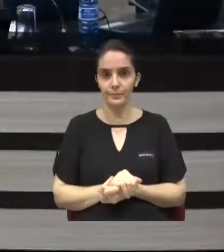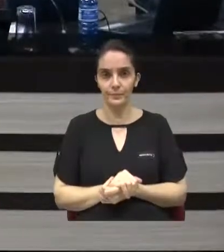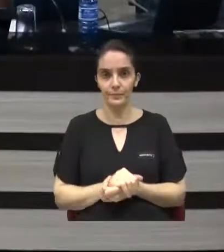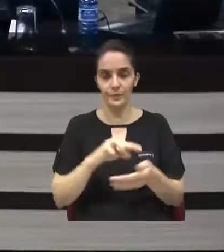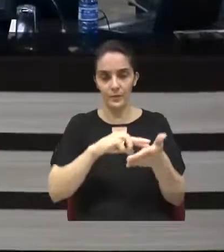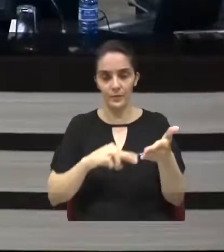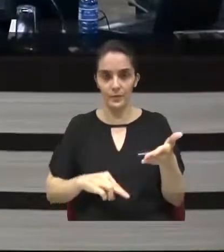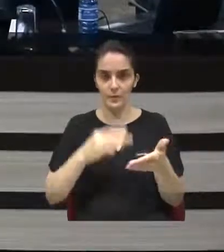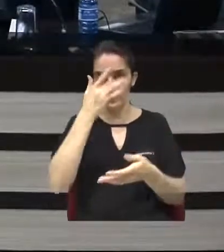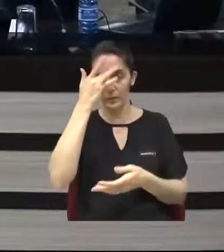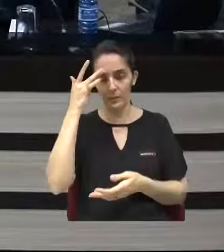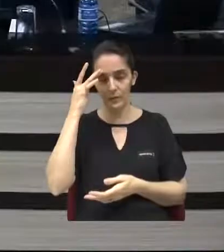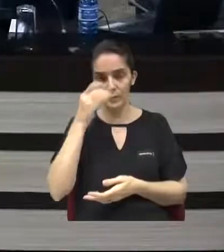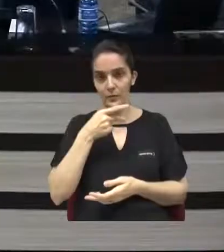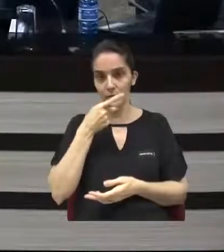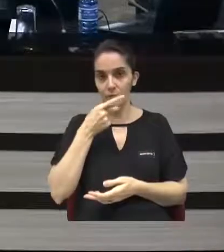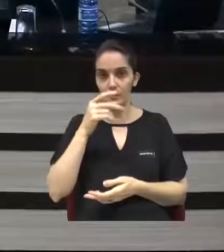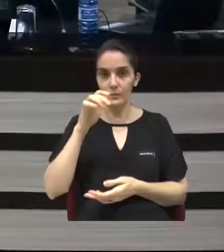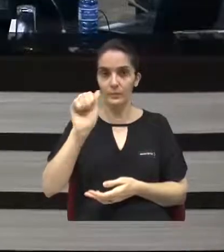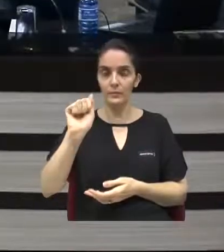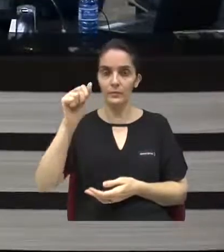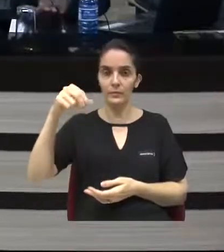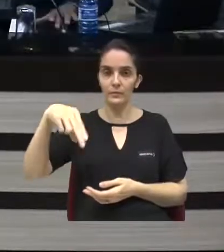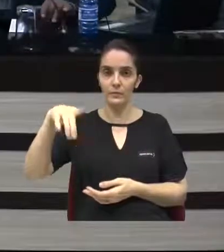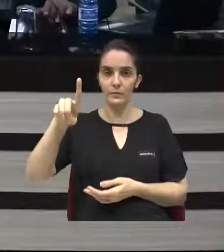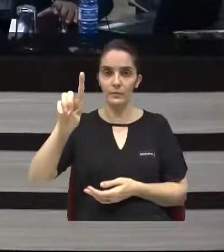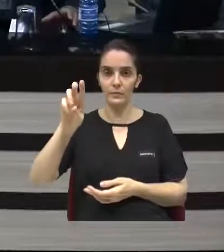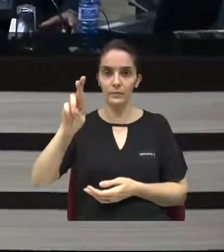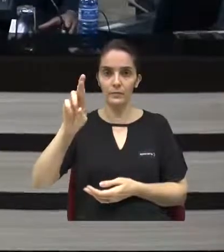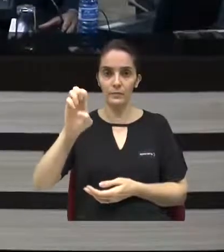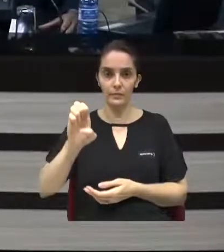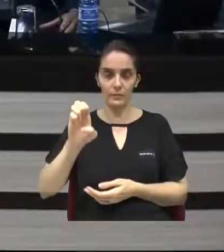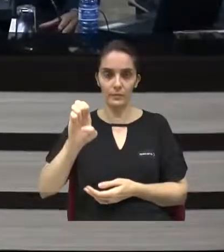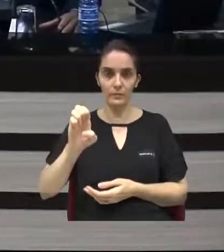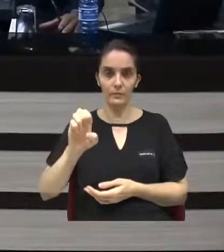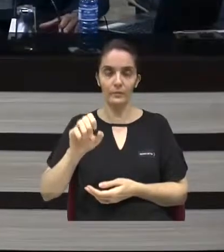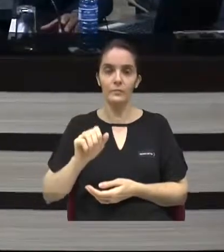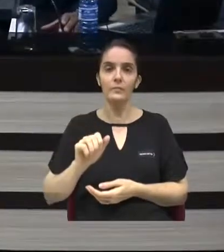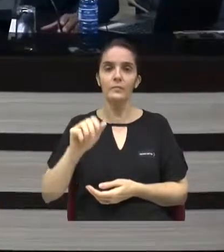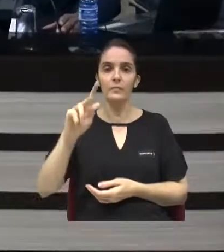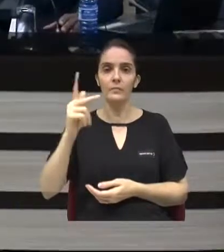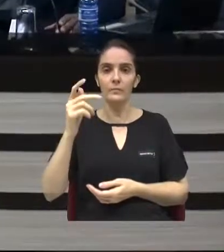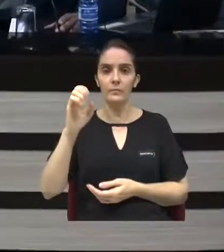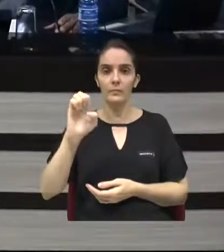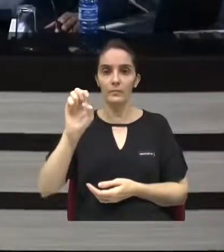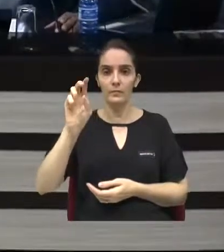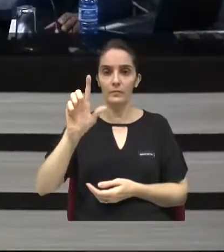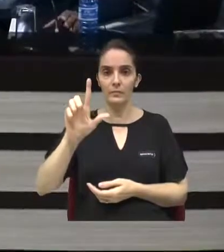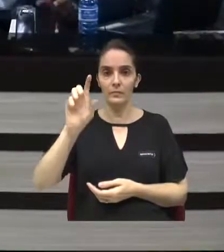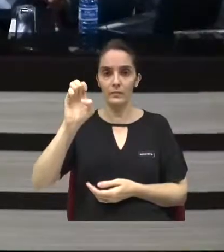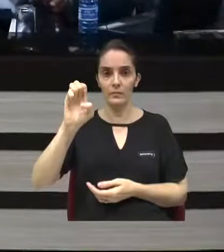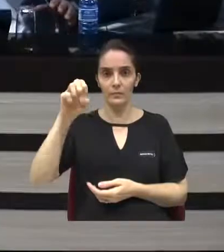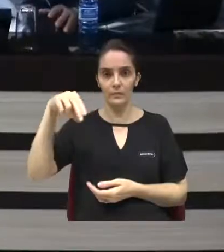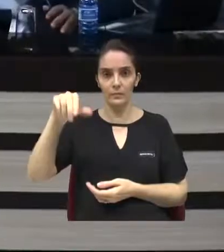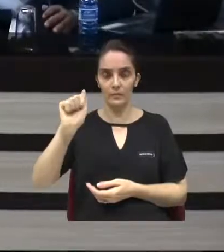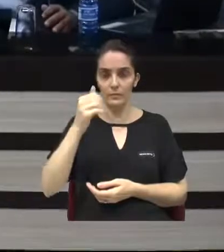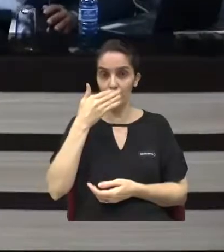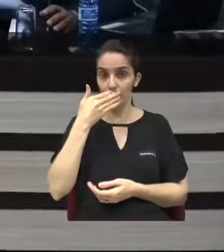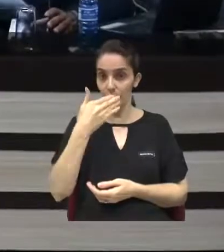André Rodrigues Heleno, para a abertura de uma comissão processante.